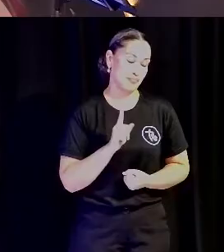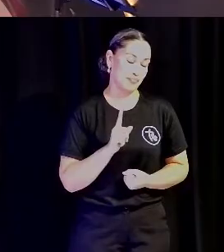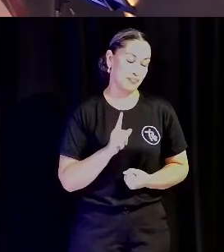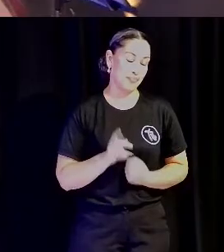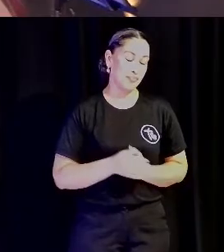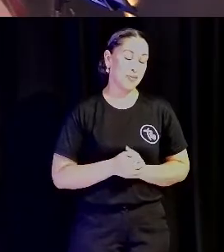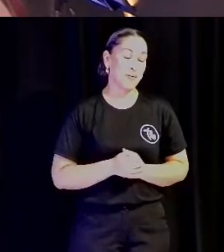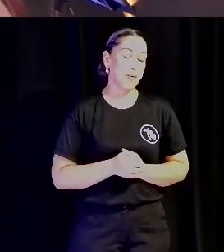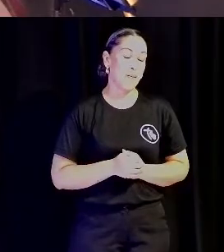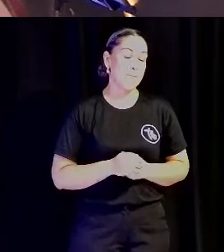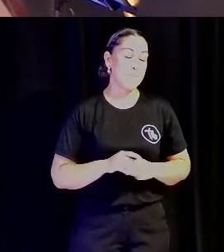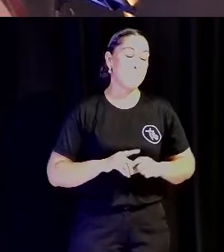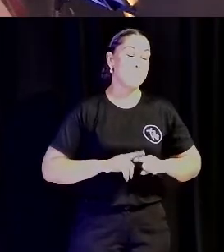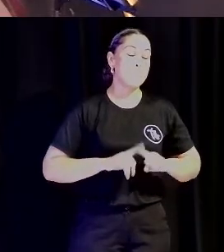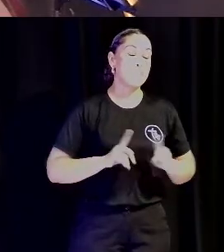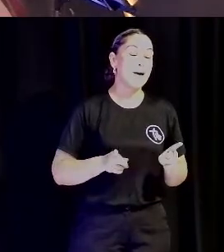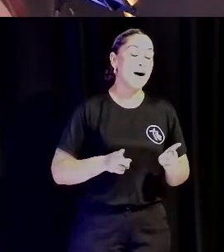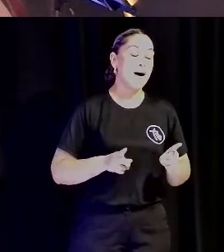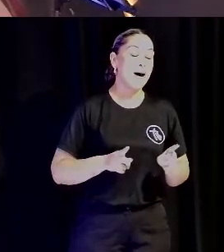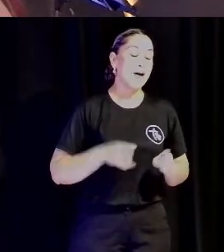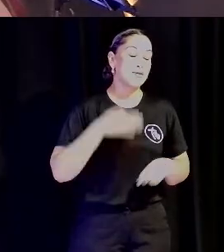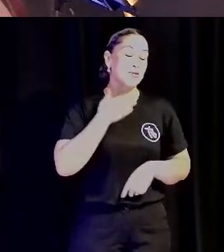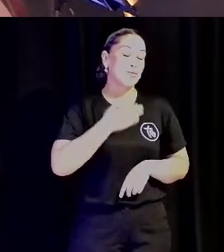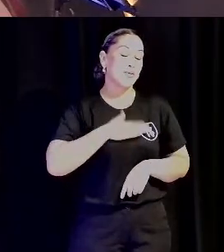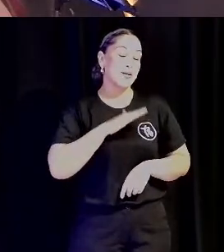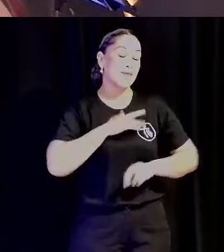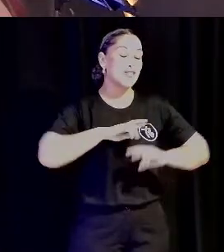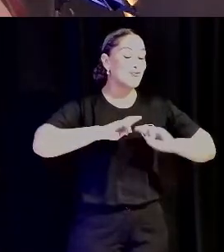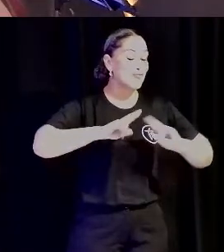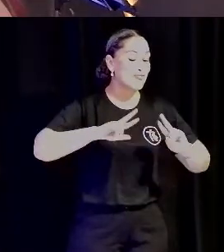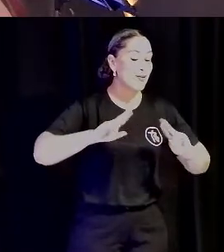Mas o contentamento é uma paz que vem